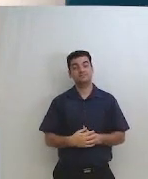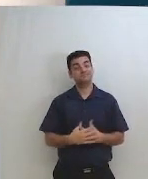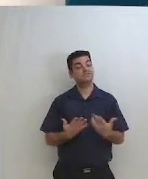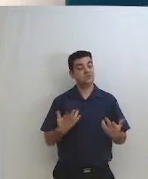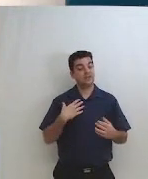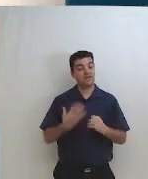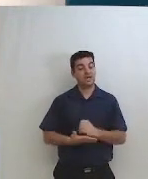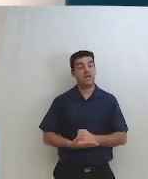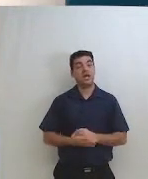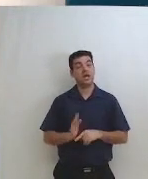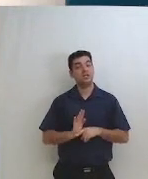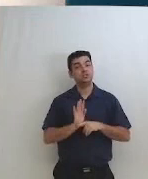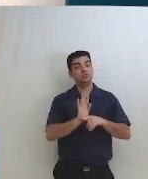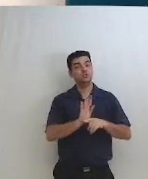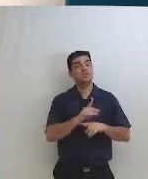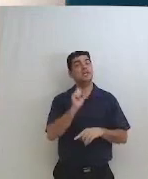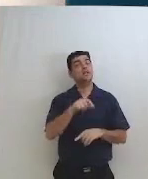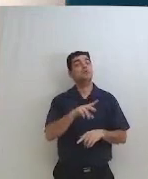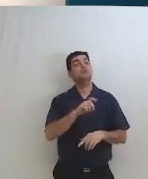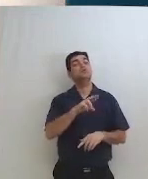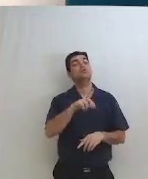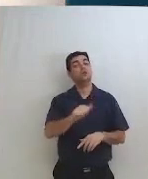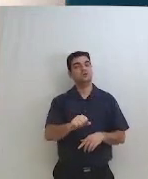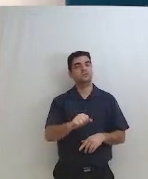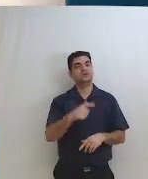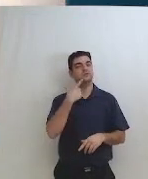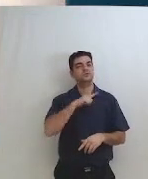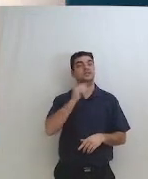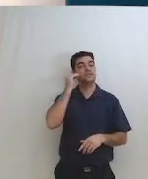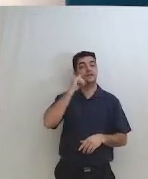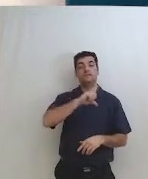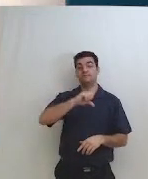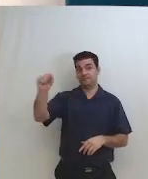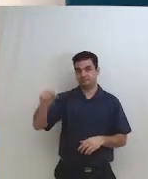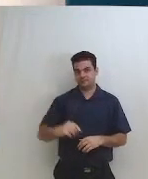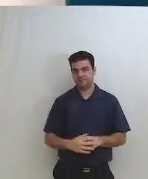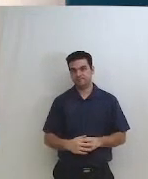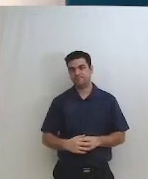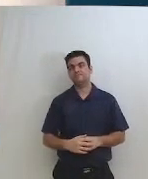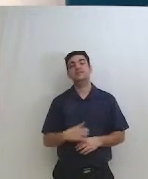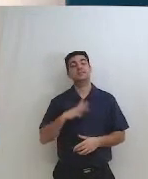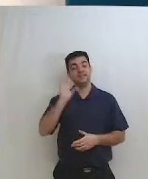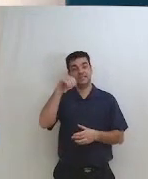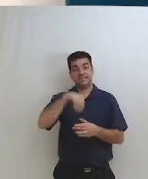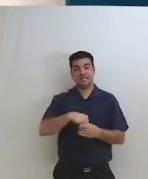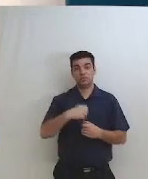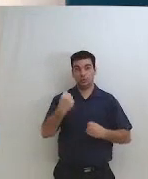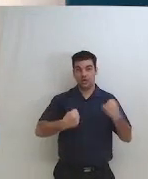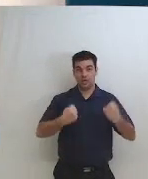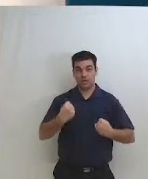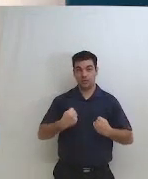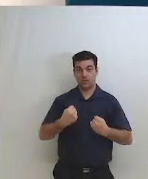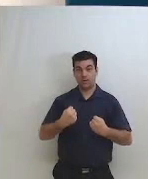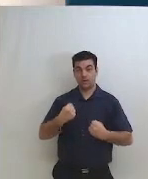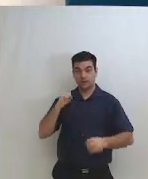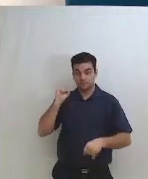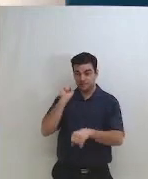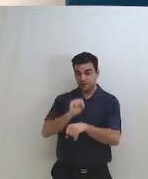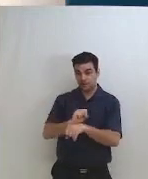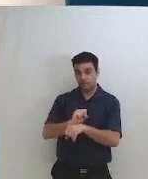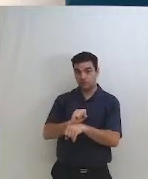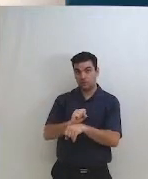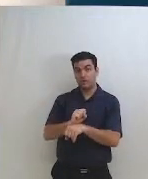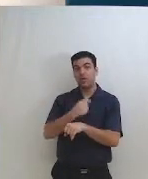dá a Douglas para a fuga. Ele estava no carro, o carro parou, Douglas sai do carro,